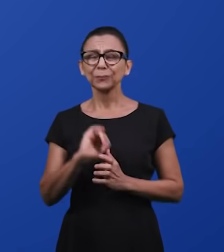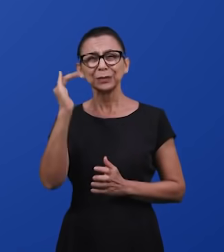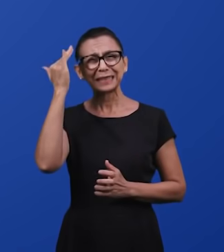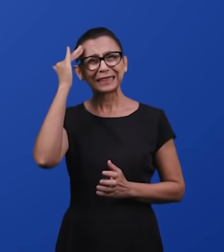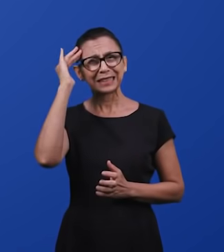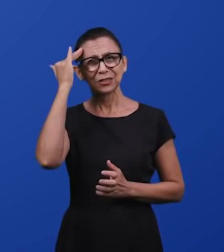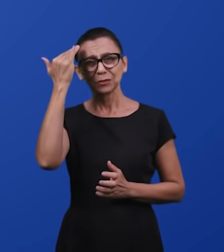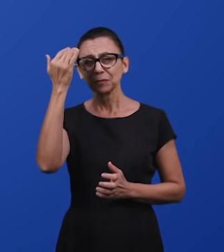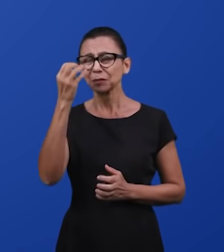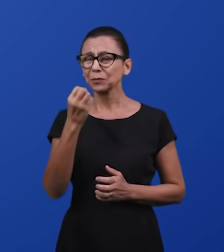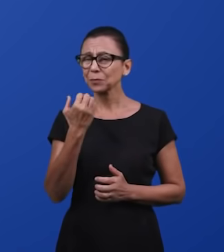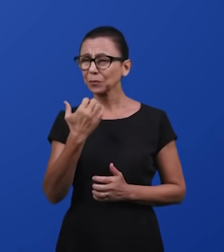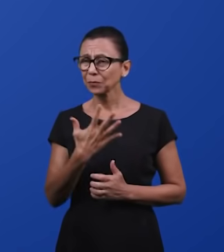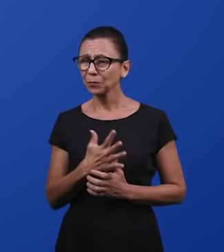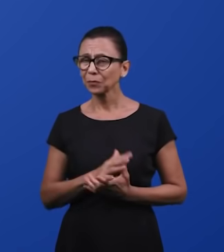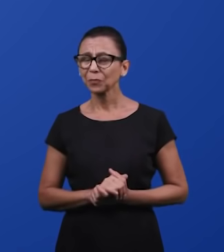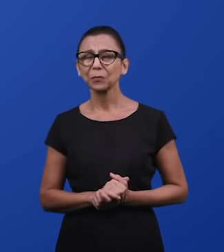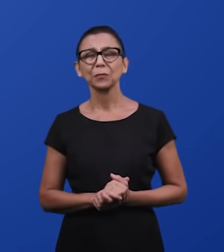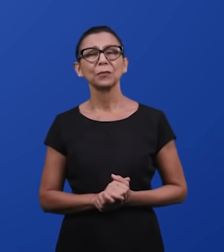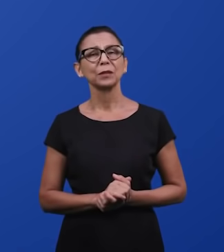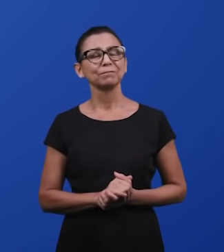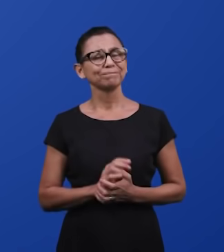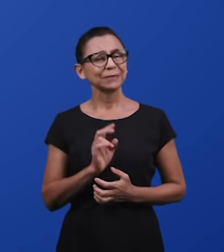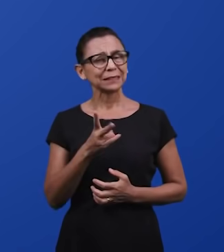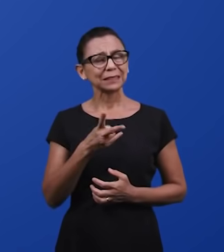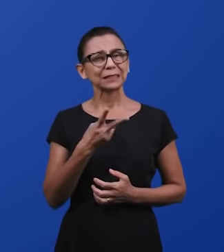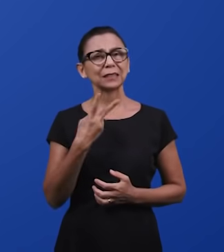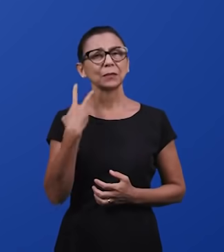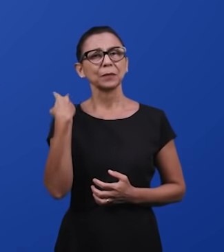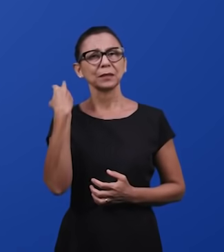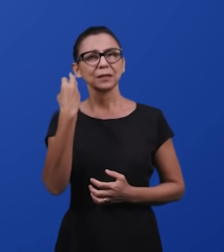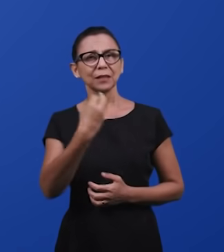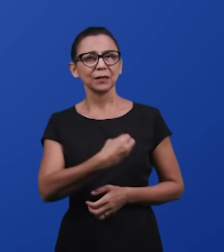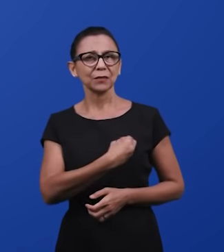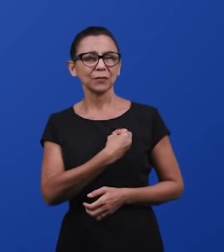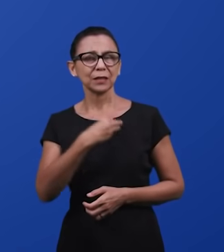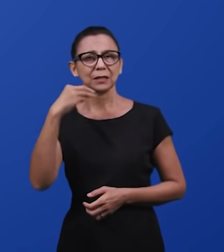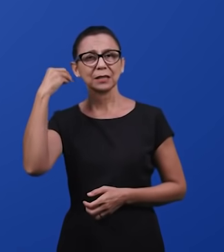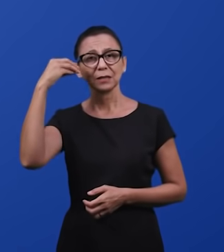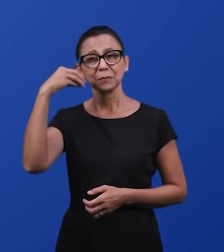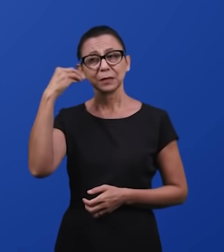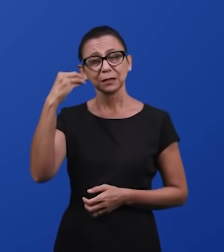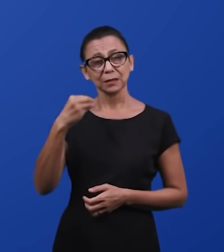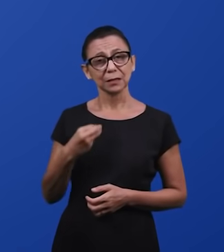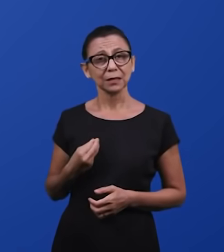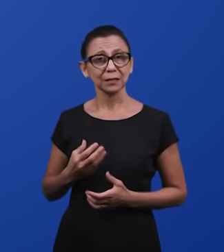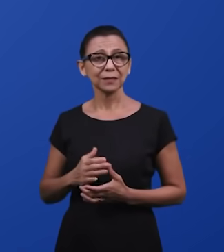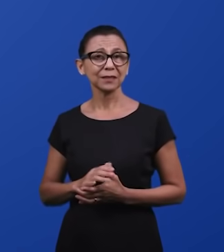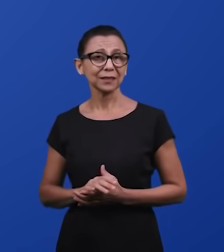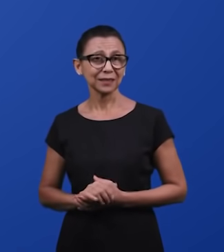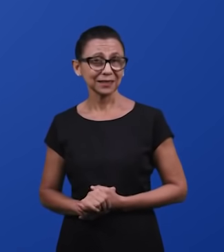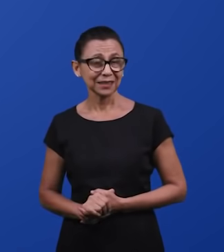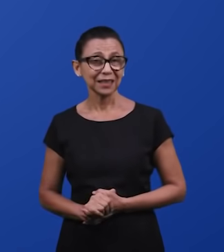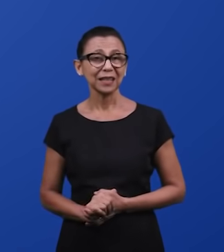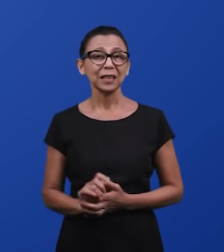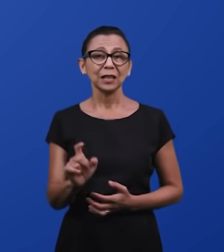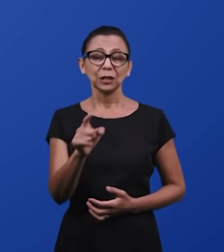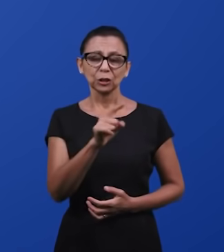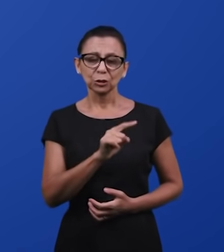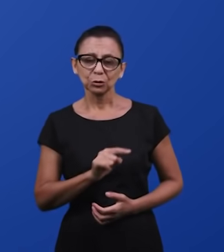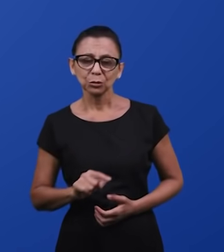Nós temos vivido isso a cada semana, porque os irmãos eles estão sendo constrangidos